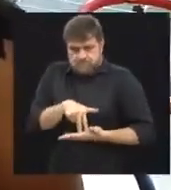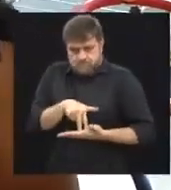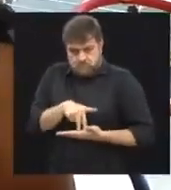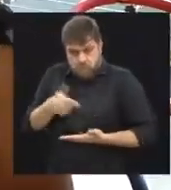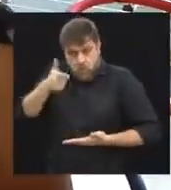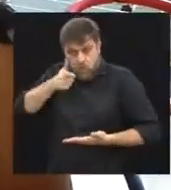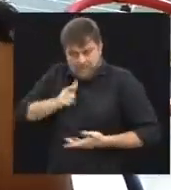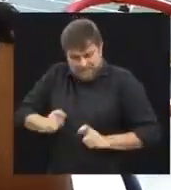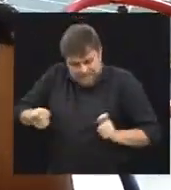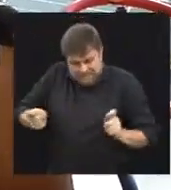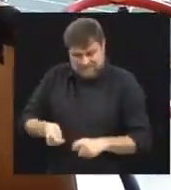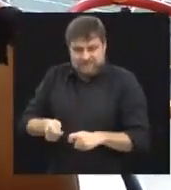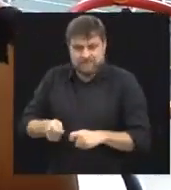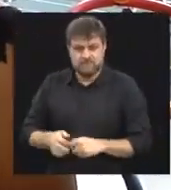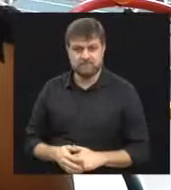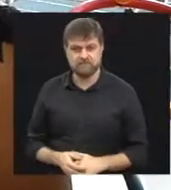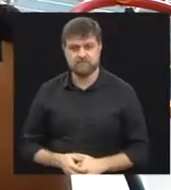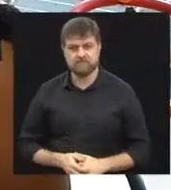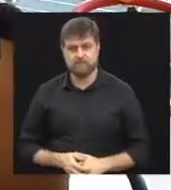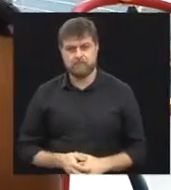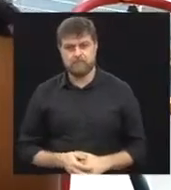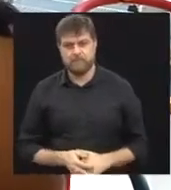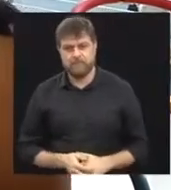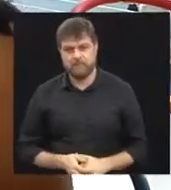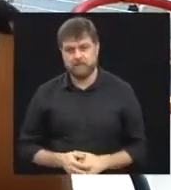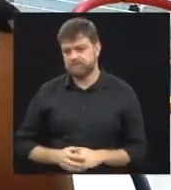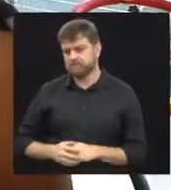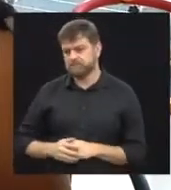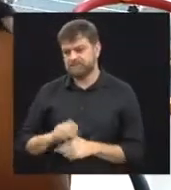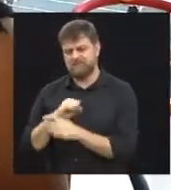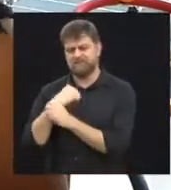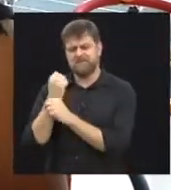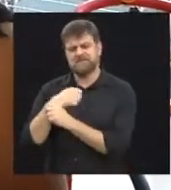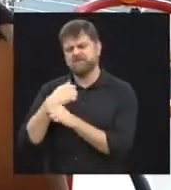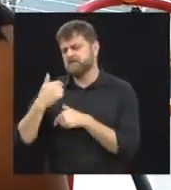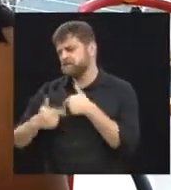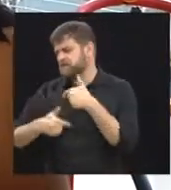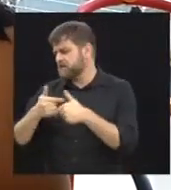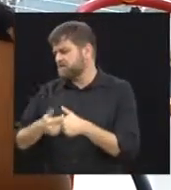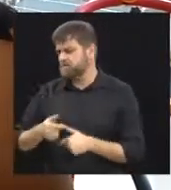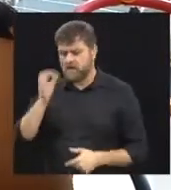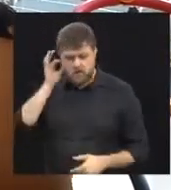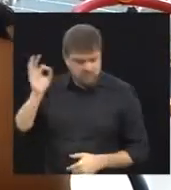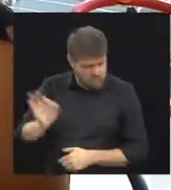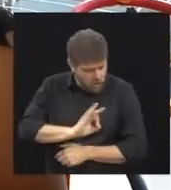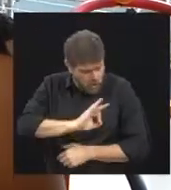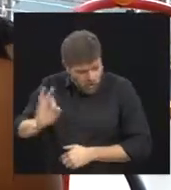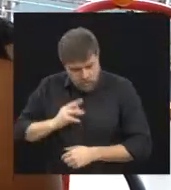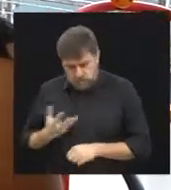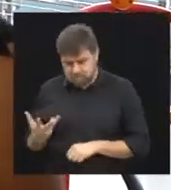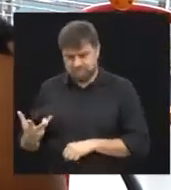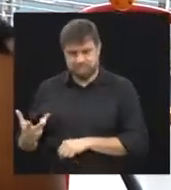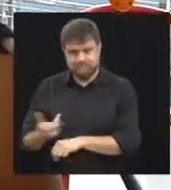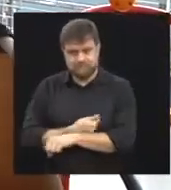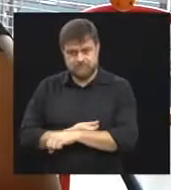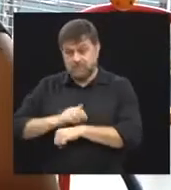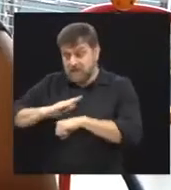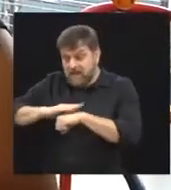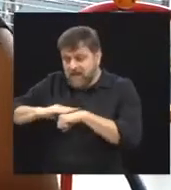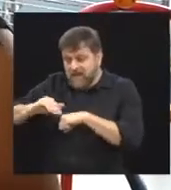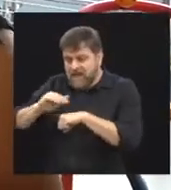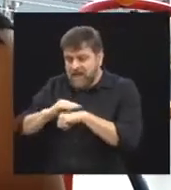pé e o trabalho delas é excelente, é ótimo, né? Muito